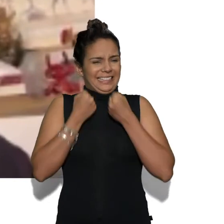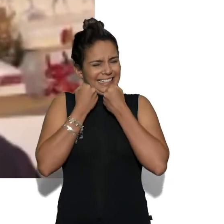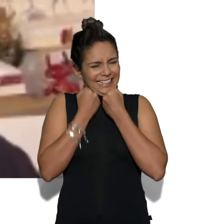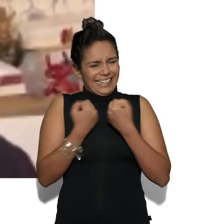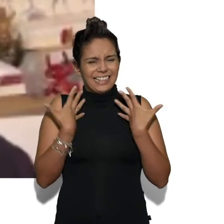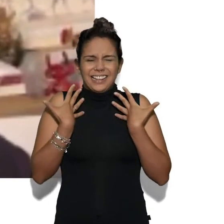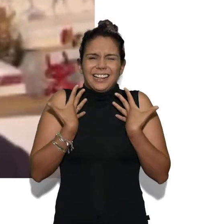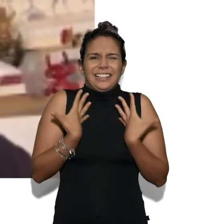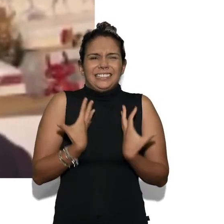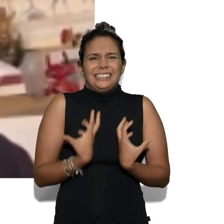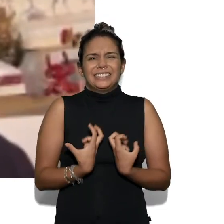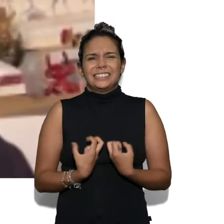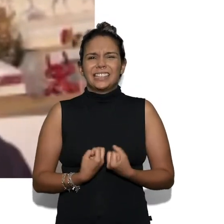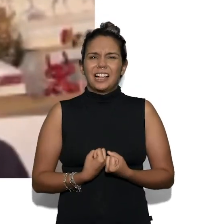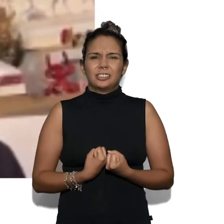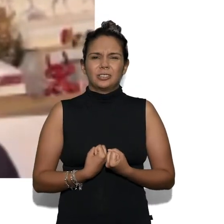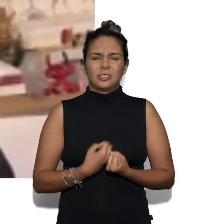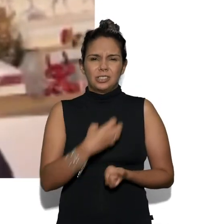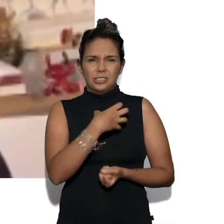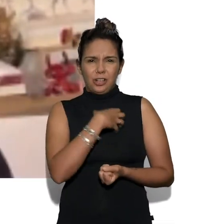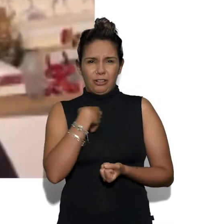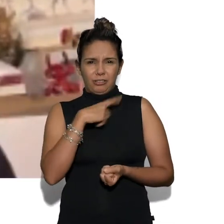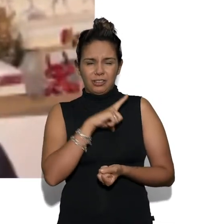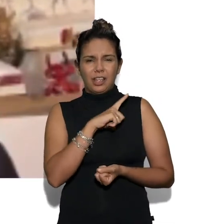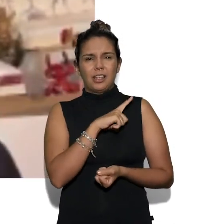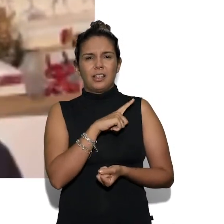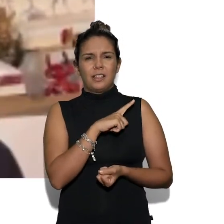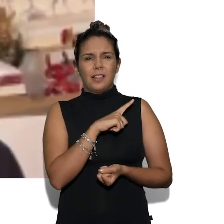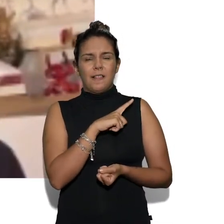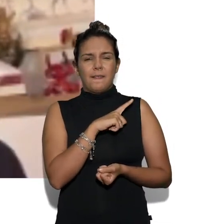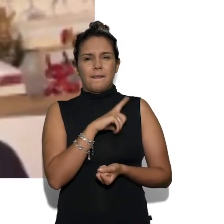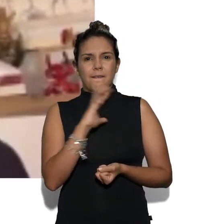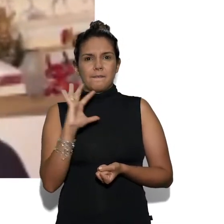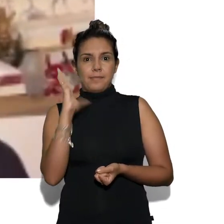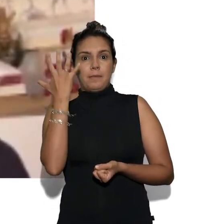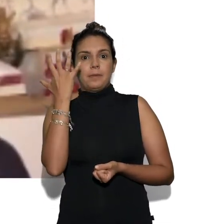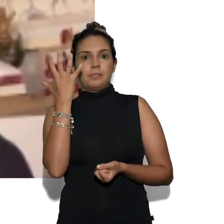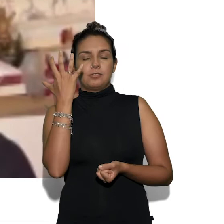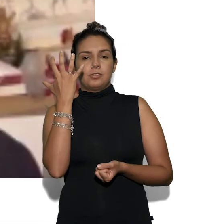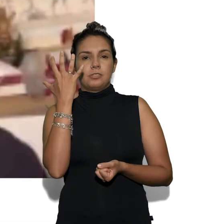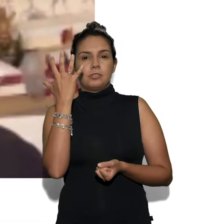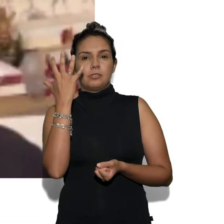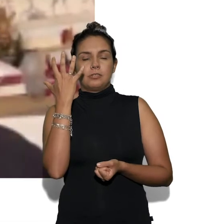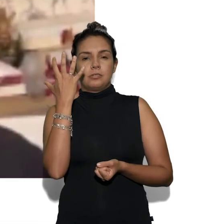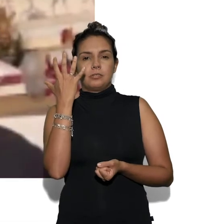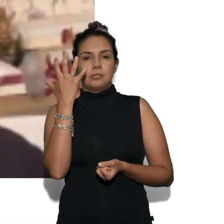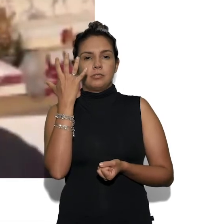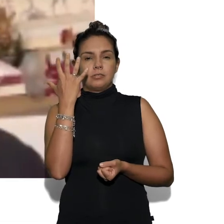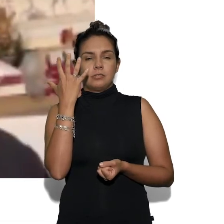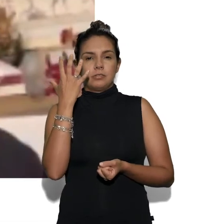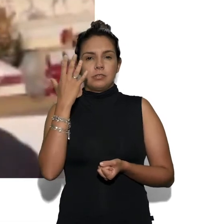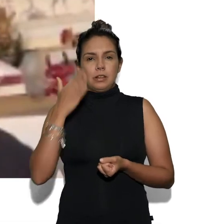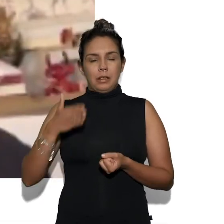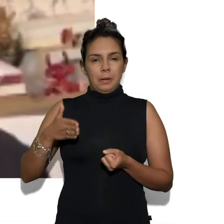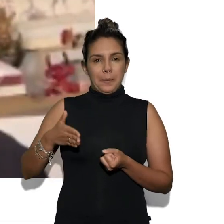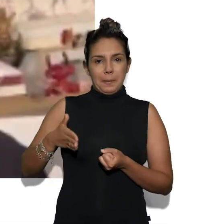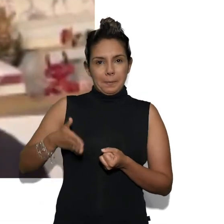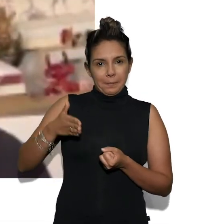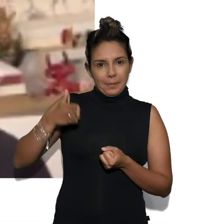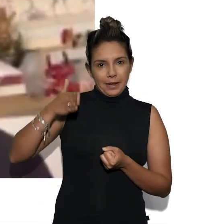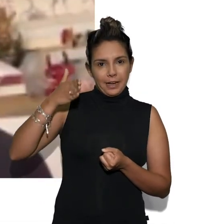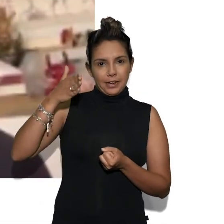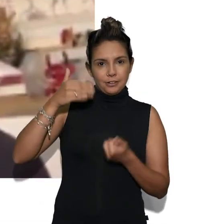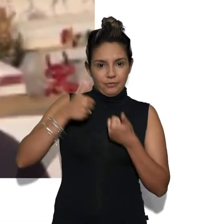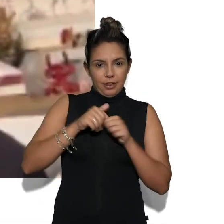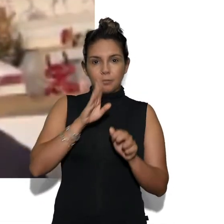exausto e a sensação que eu tive quando de repente há esta parede levantada que é o